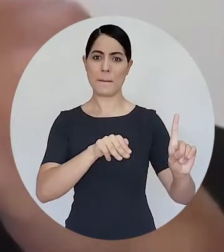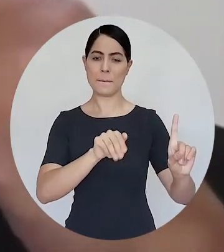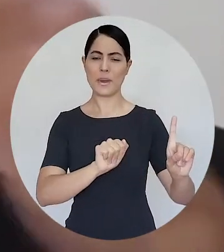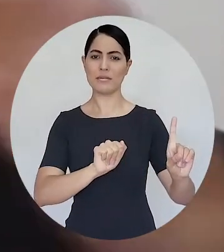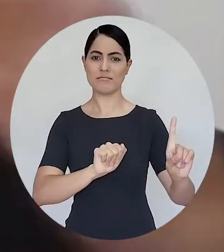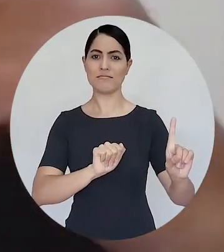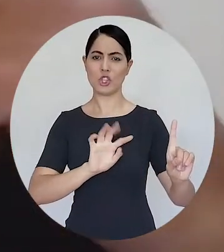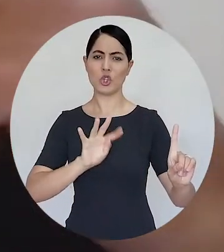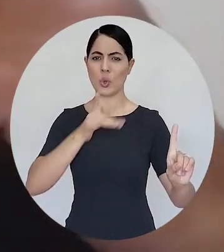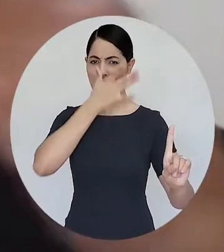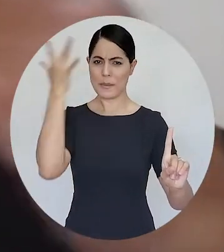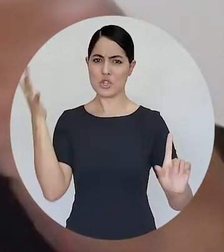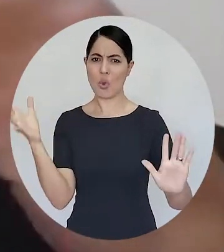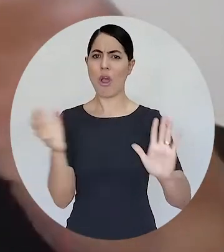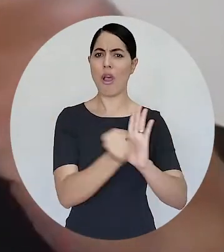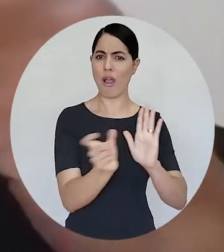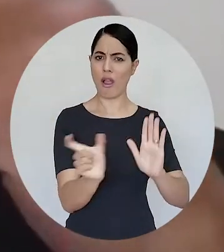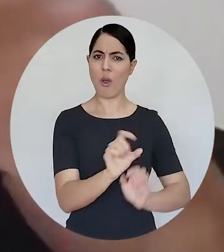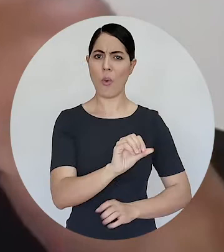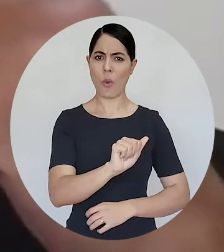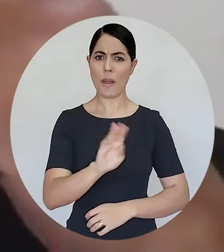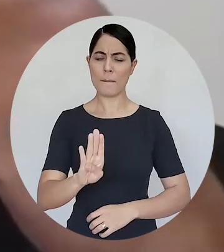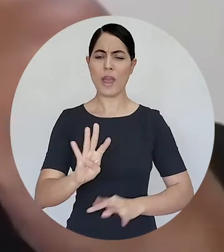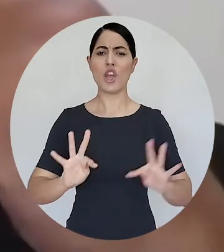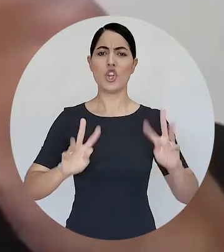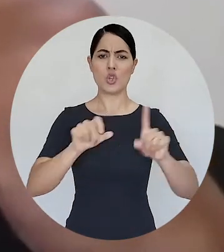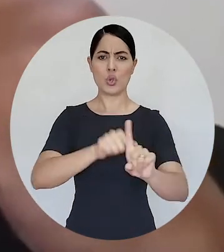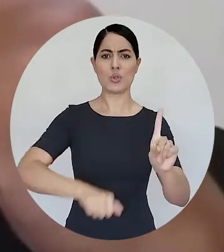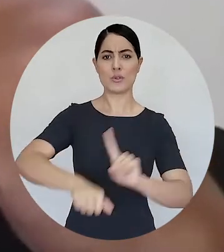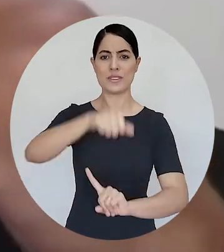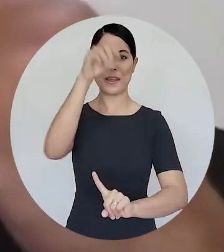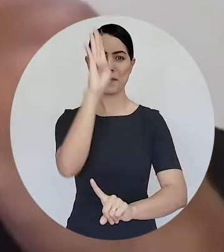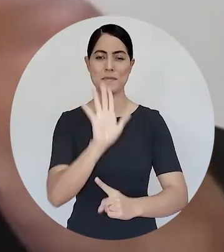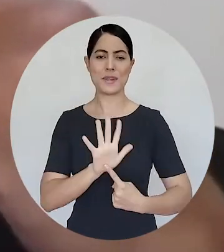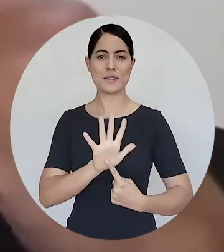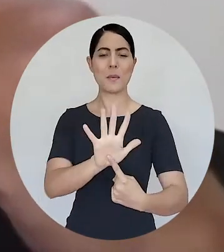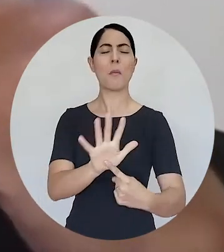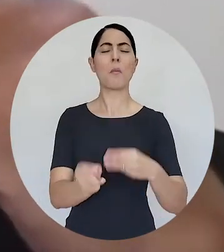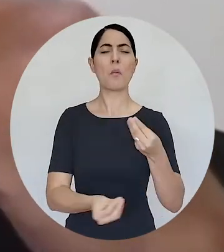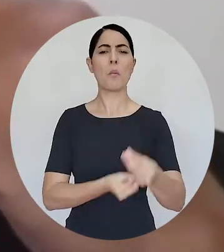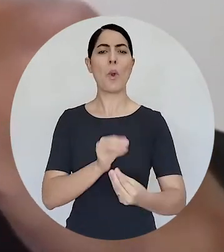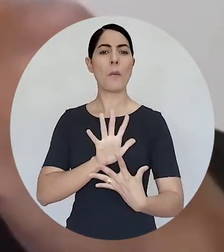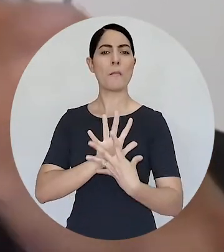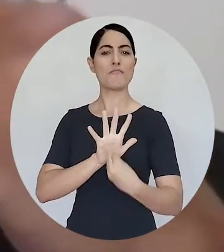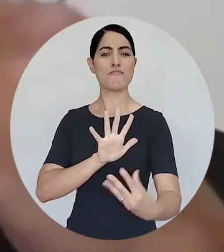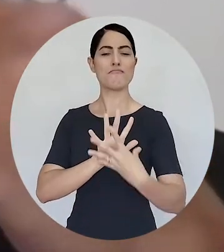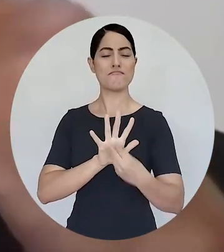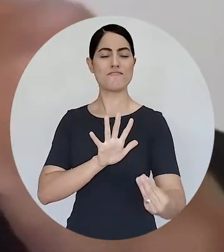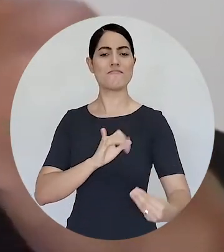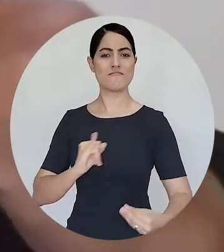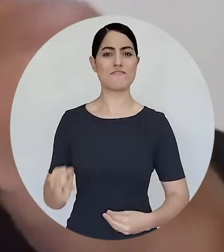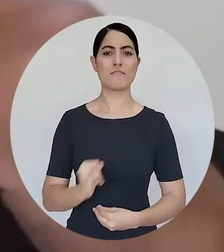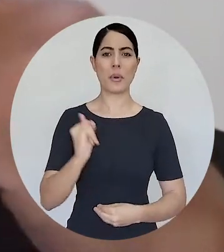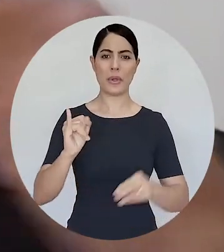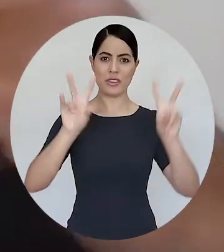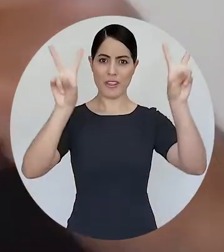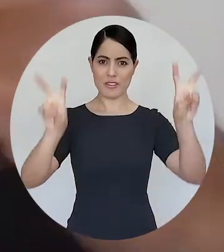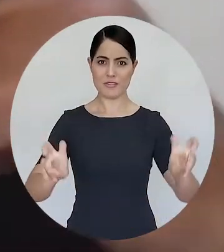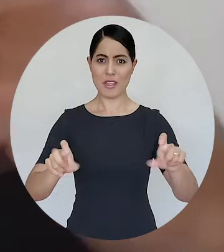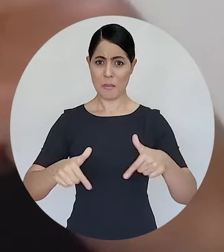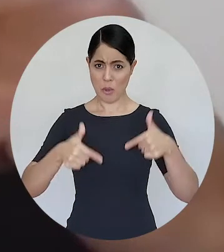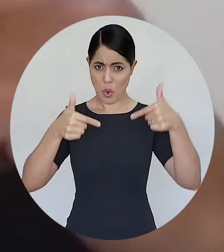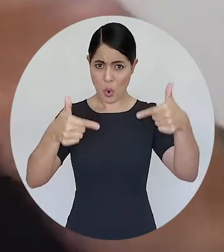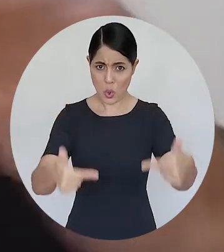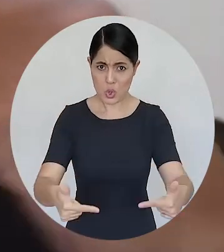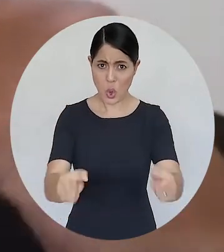OAB e da sociedade brasileira. Nossa entidade dá o exemplo de como as instituições devem tratar aqueles que